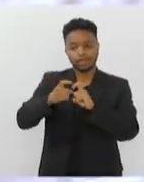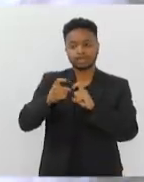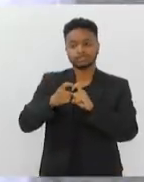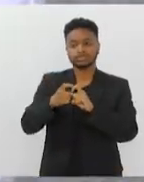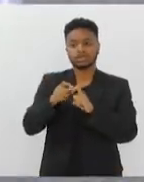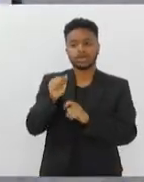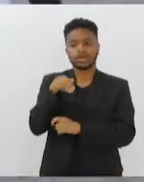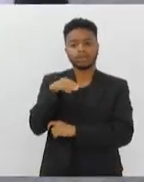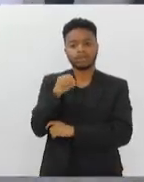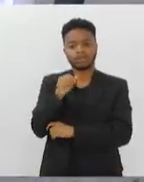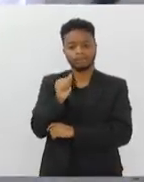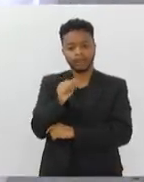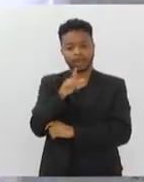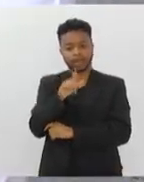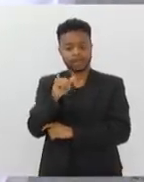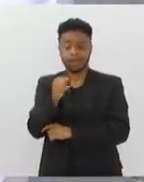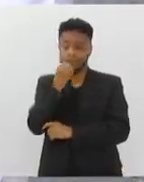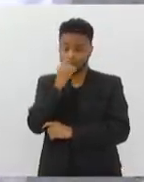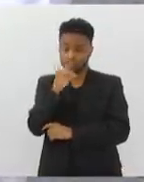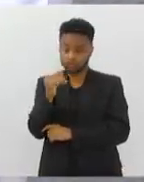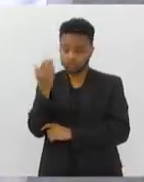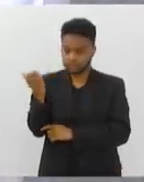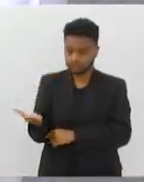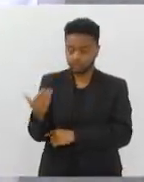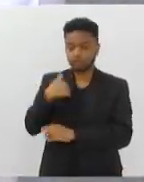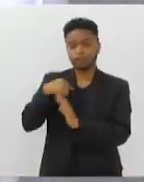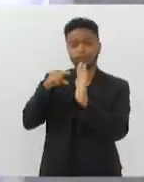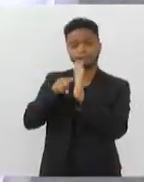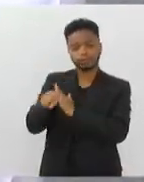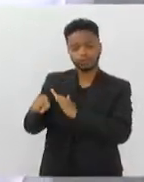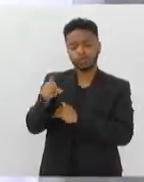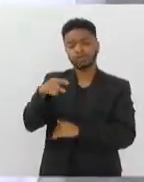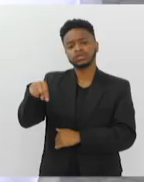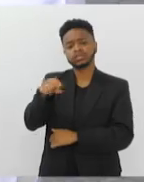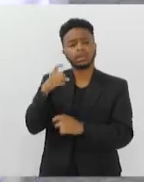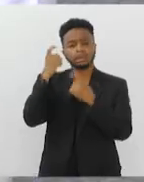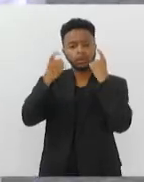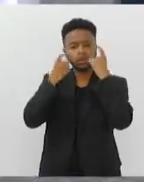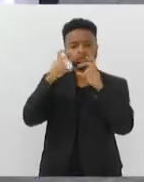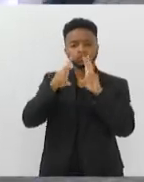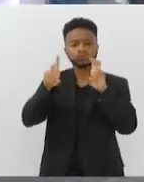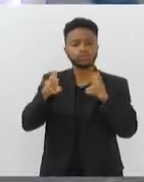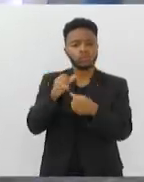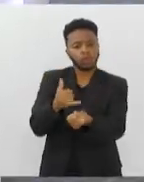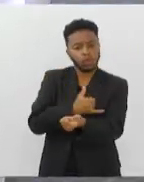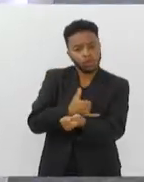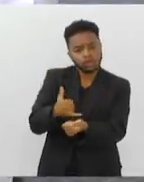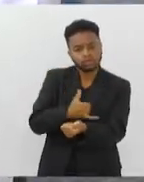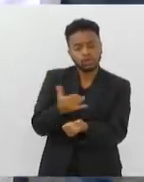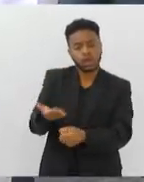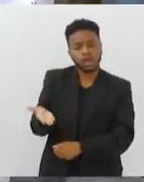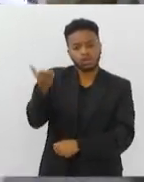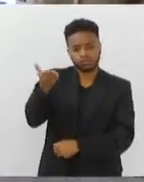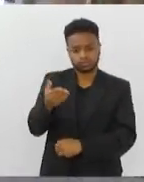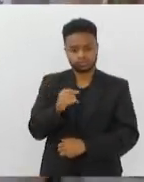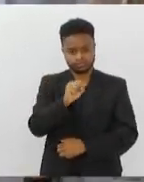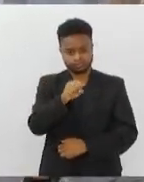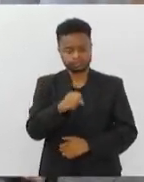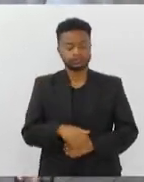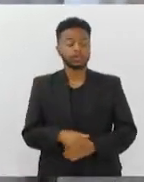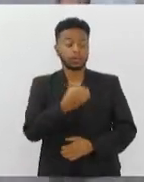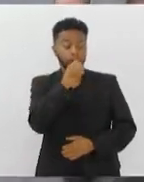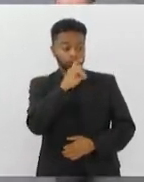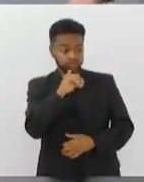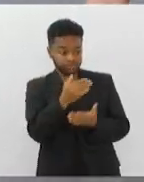Amália Soares. Doutora, primeiro bom dia. Pergunto à senhora, a preocupação em relação ao colesterol alto. Sim, bom dia a